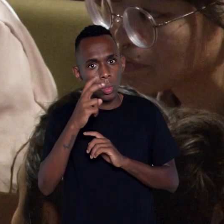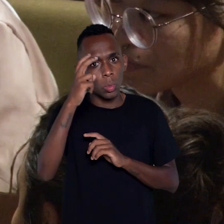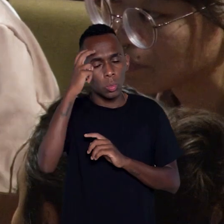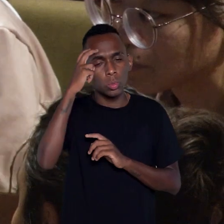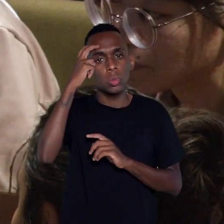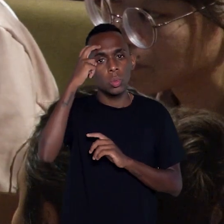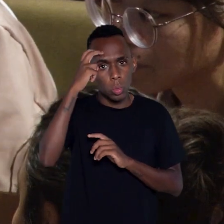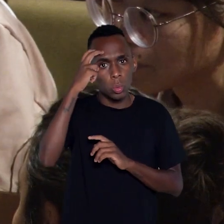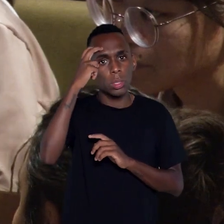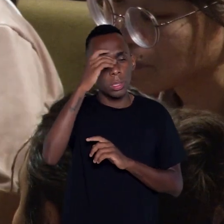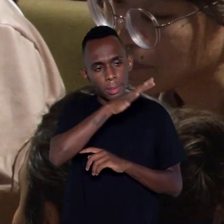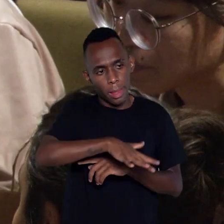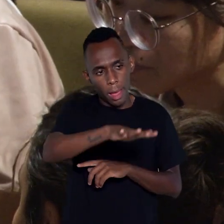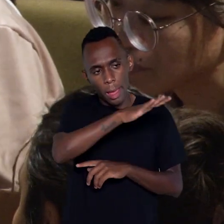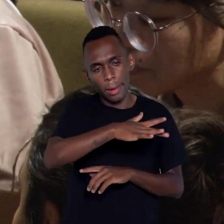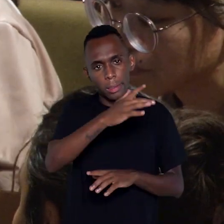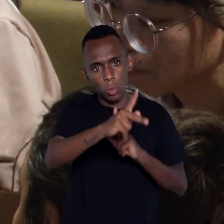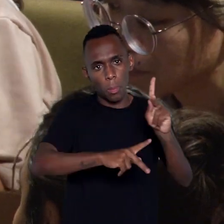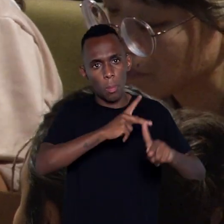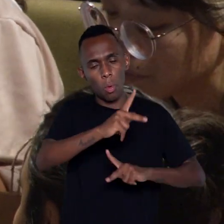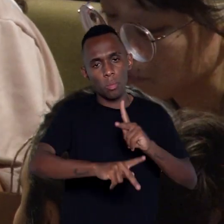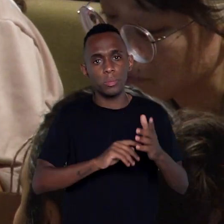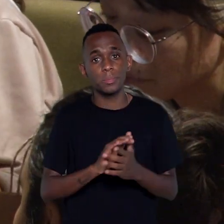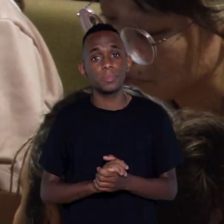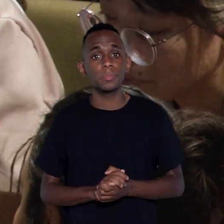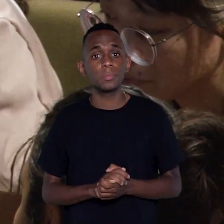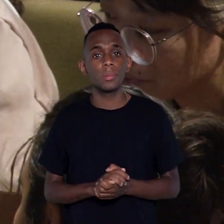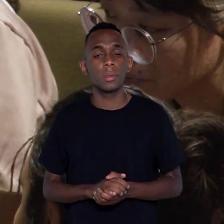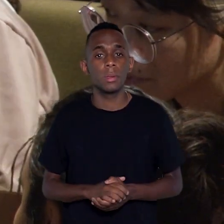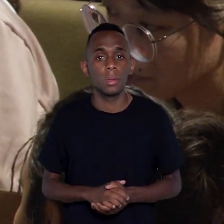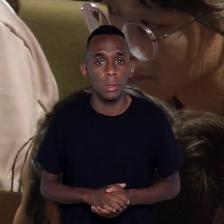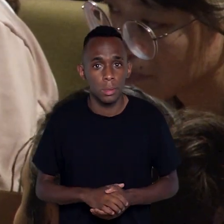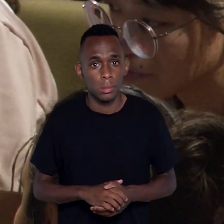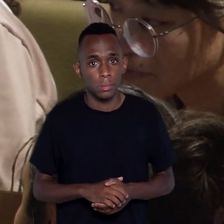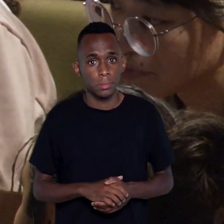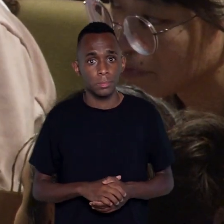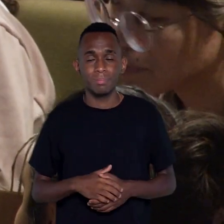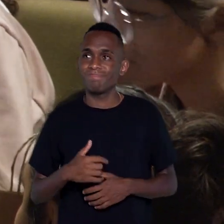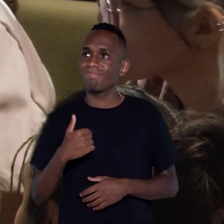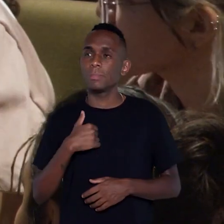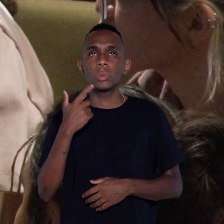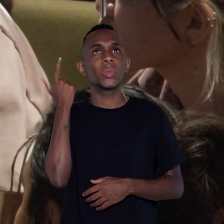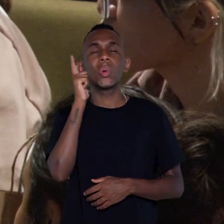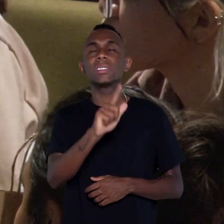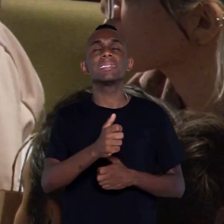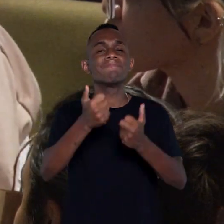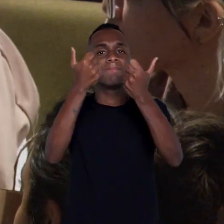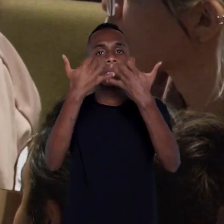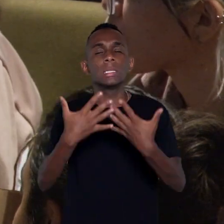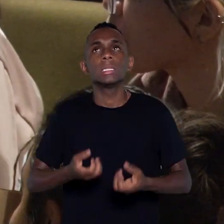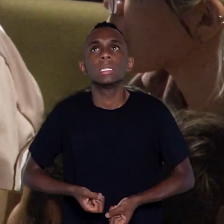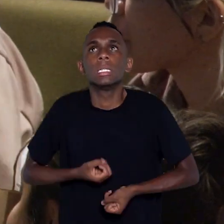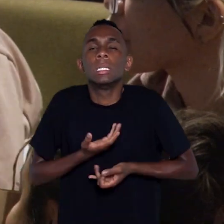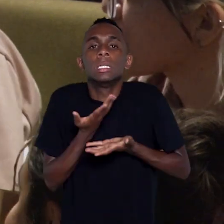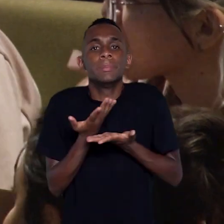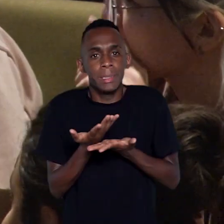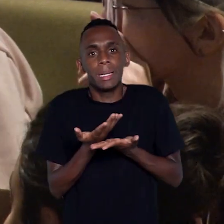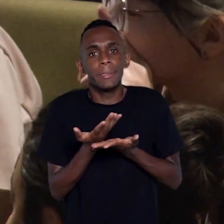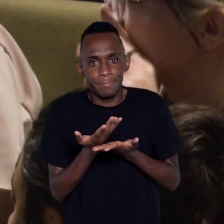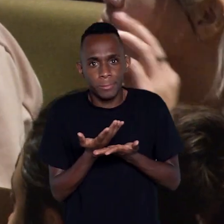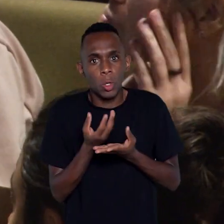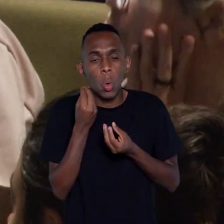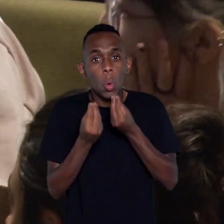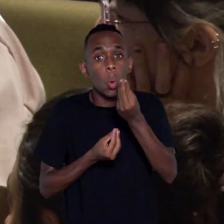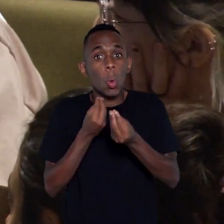perpetuando a cultura dos encantados daquela região. E, assim, eu não consigo nem dizer em